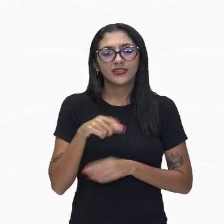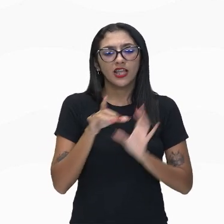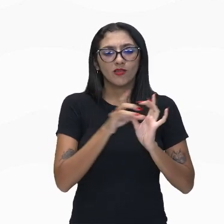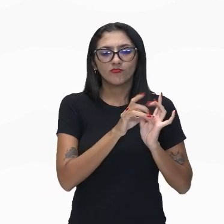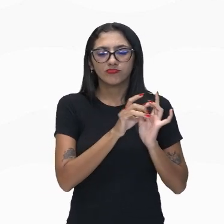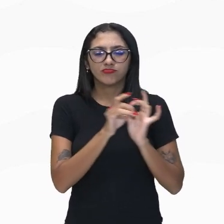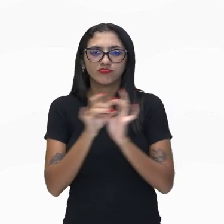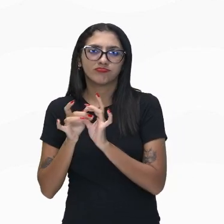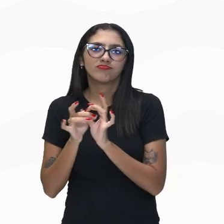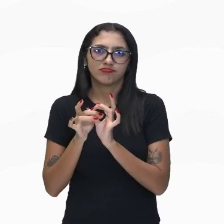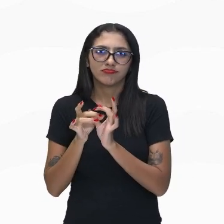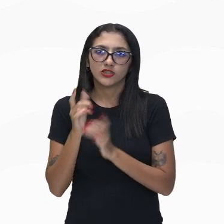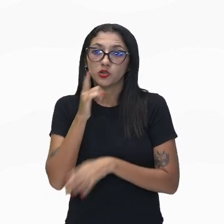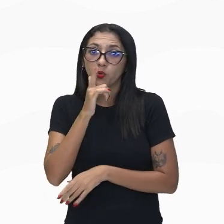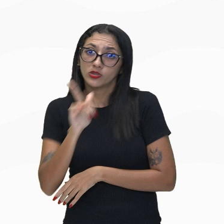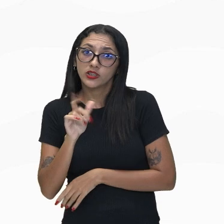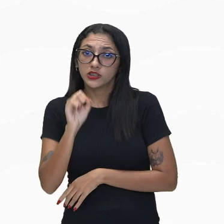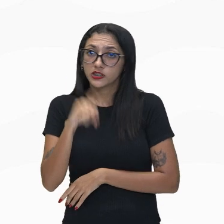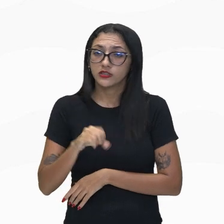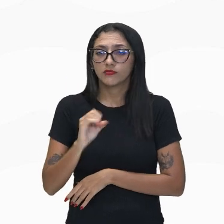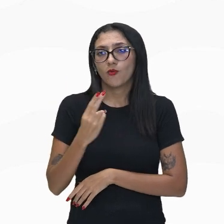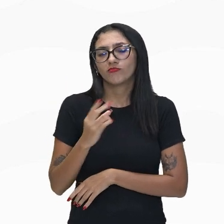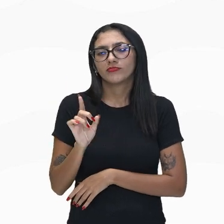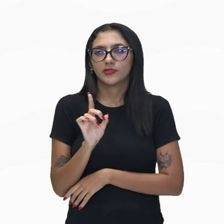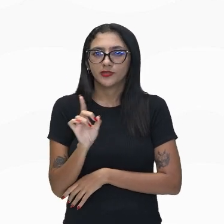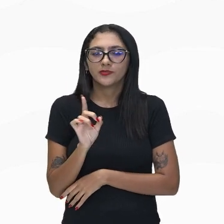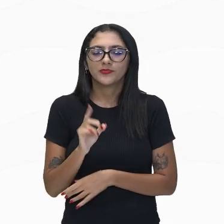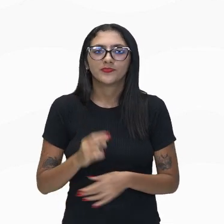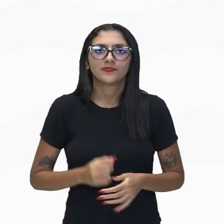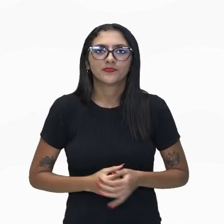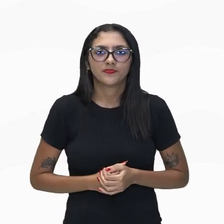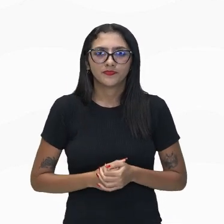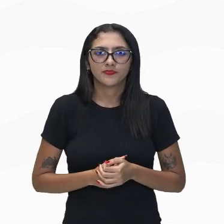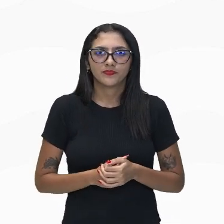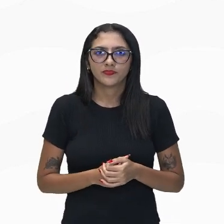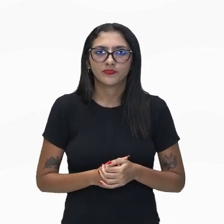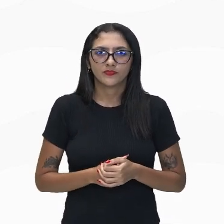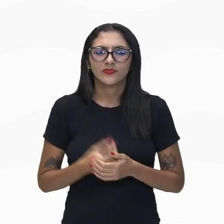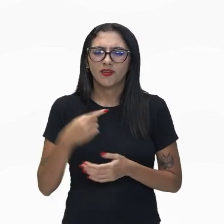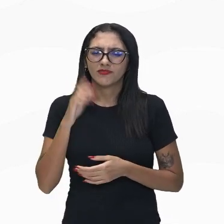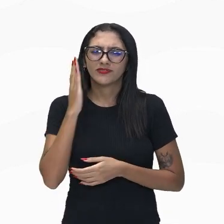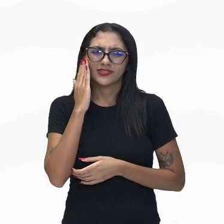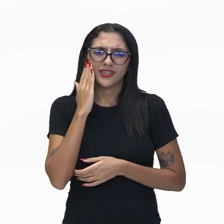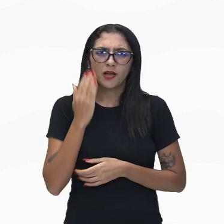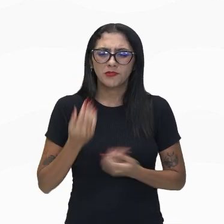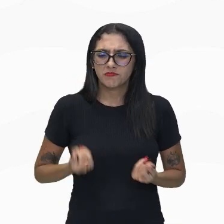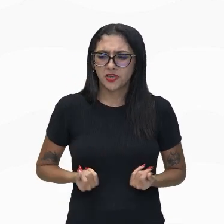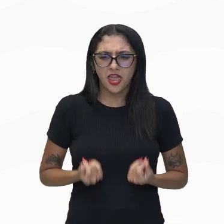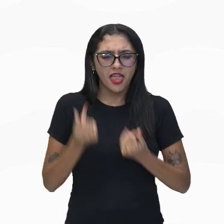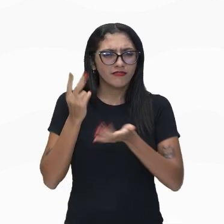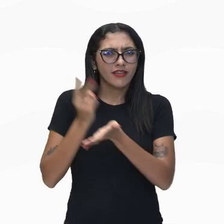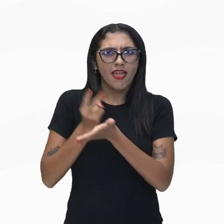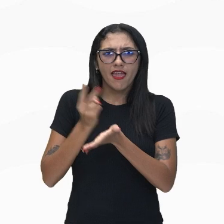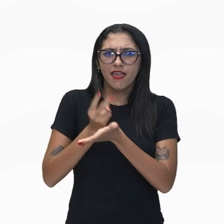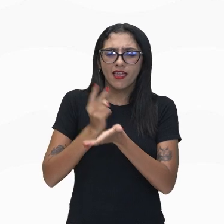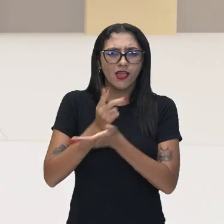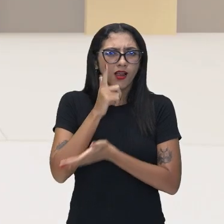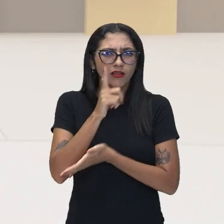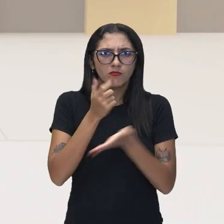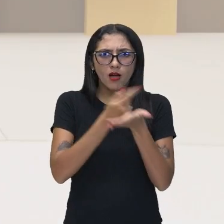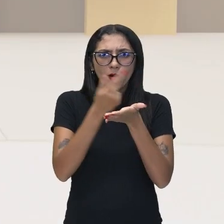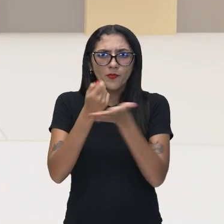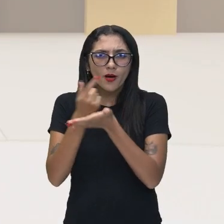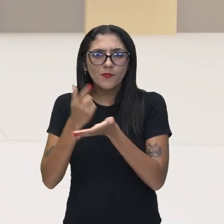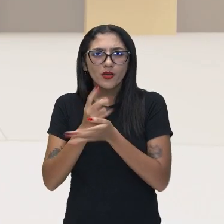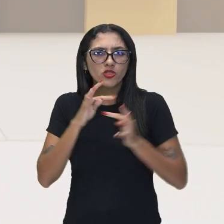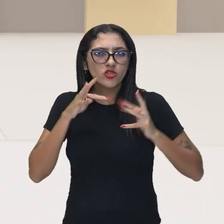as realizações, né? Quem que não quer aí ter dinheiro ilimitado para você conseguir realizar todos os seus sonhos? Eu sou